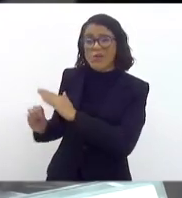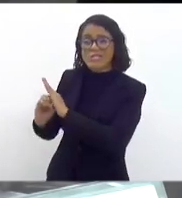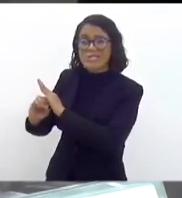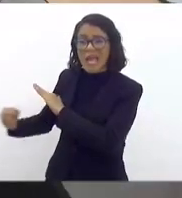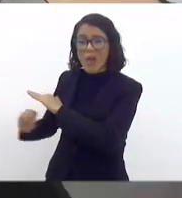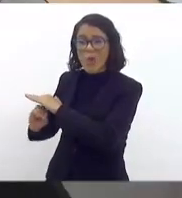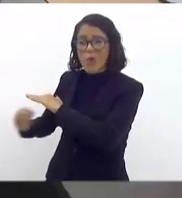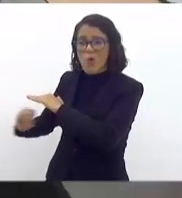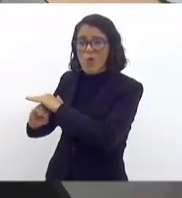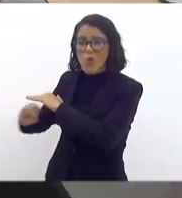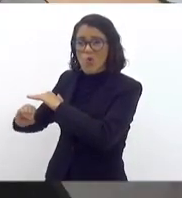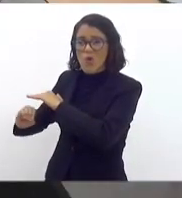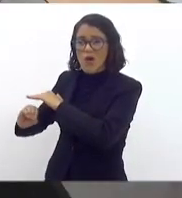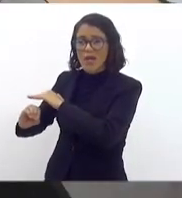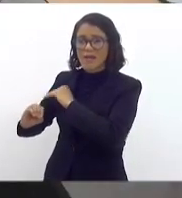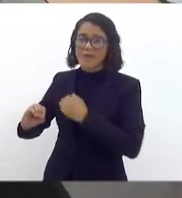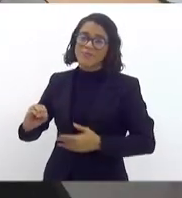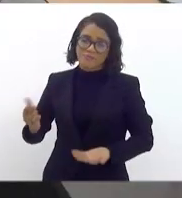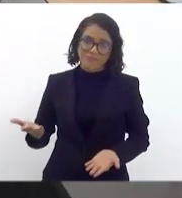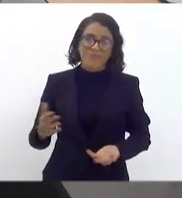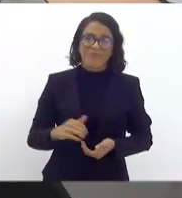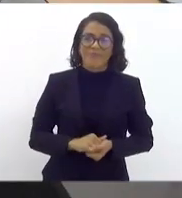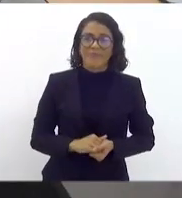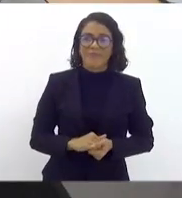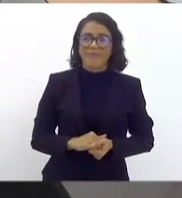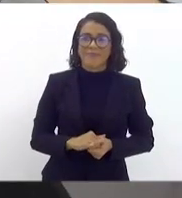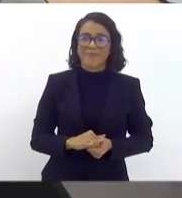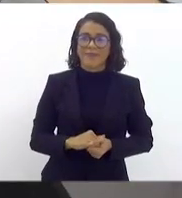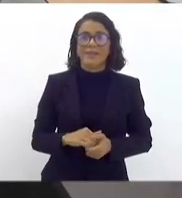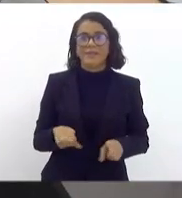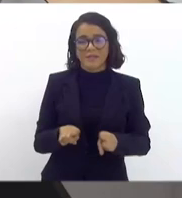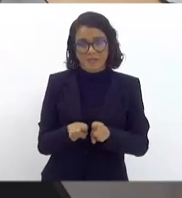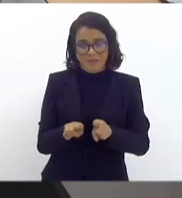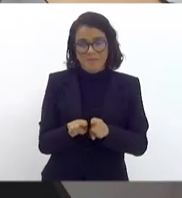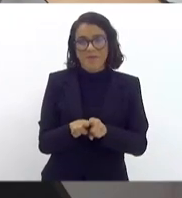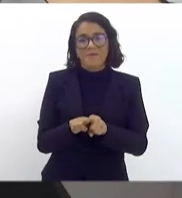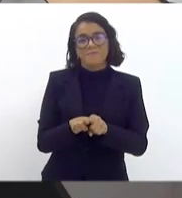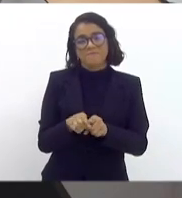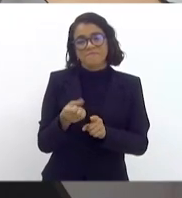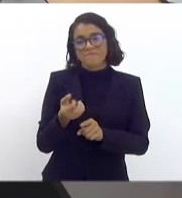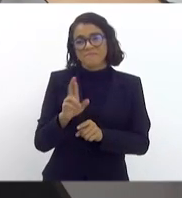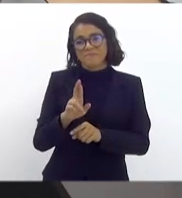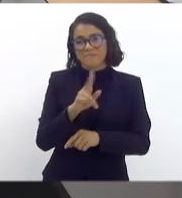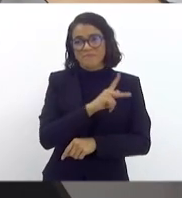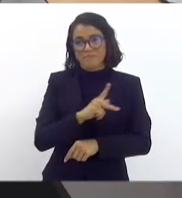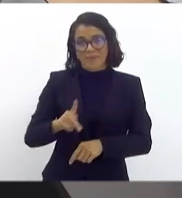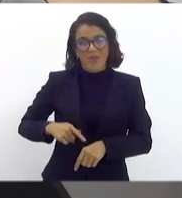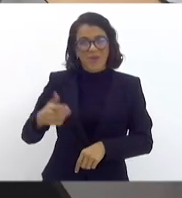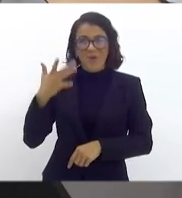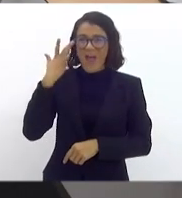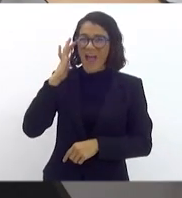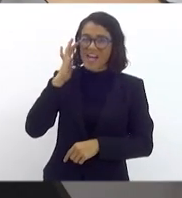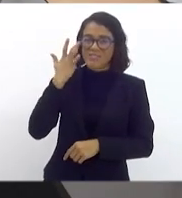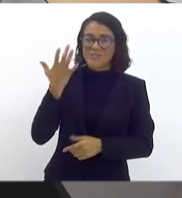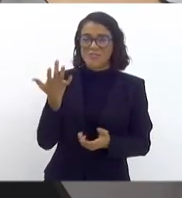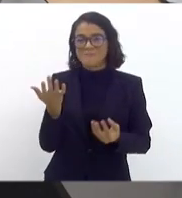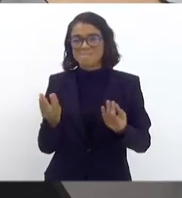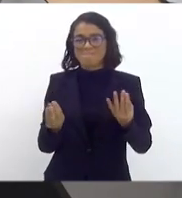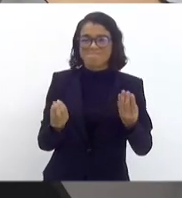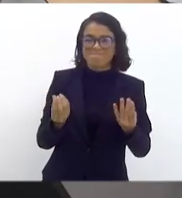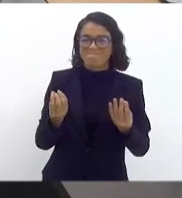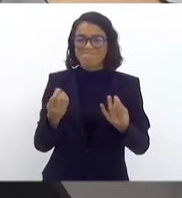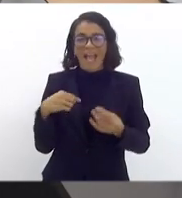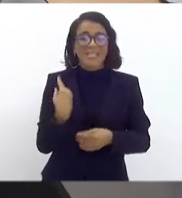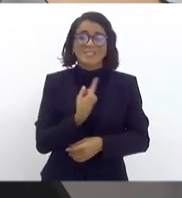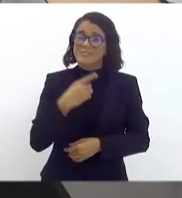permite uma parte aí, deputado Essa Arthur? Essa comissão vai chegar a esse ponto. E com toda vênia, presidente, assim, sinceramente, eu estou achando que nós não vamos